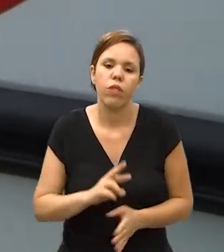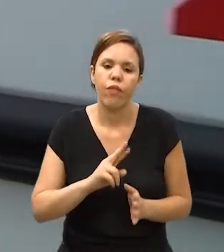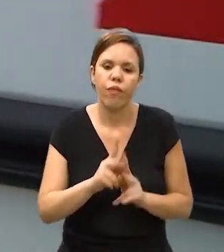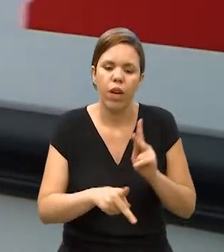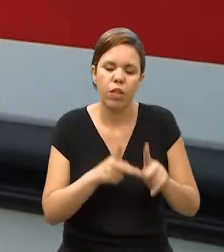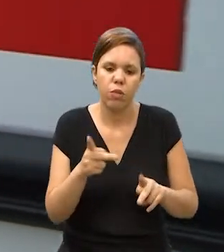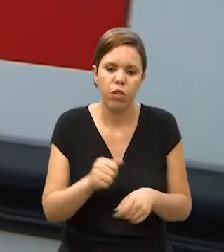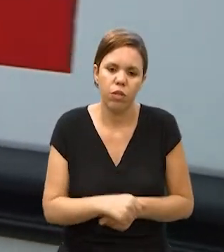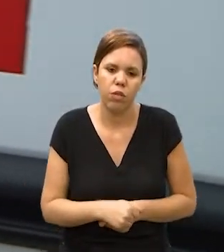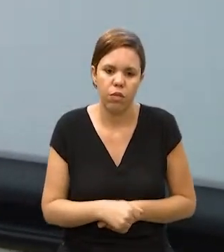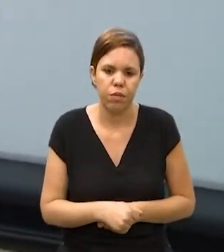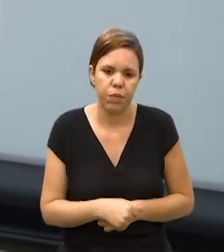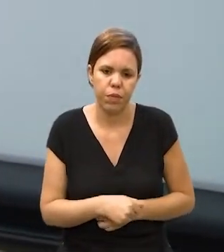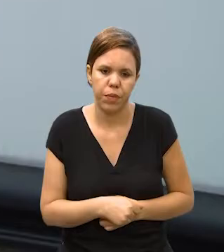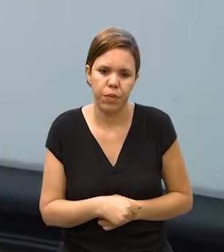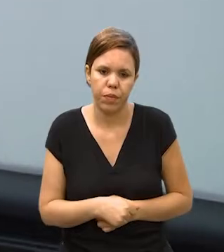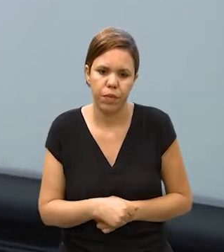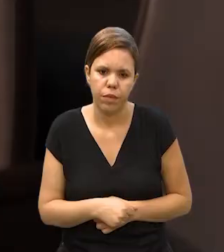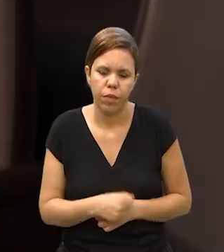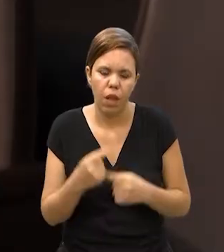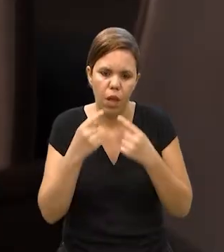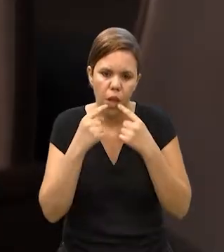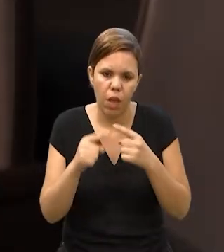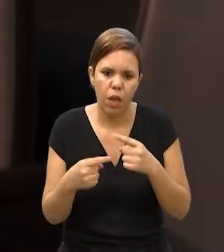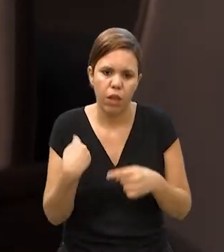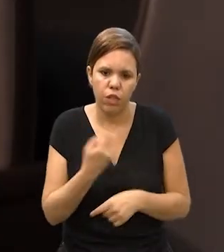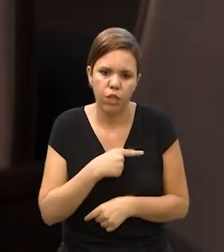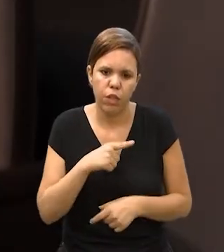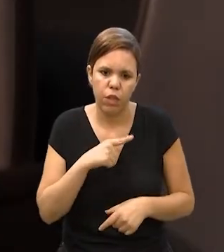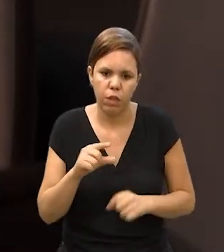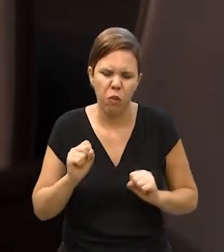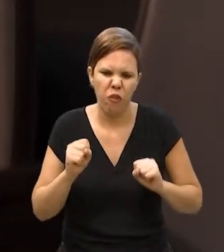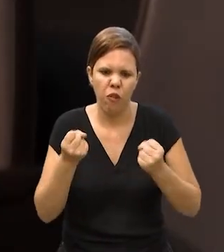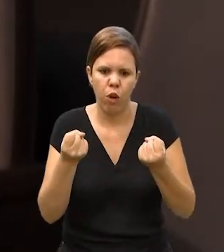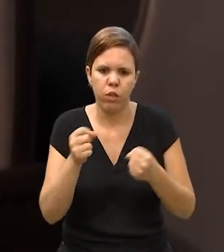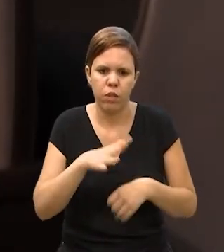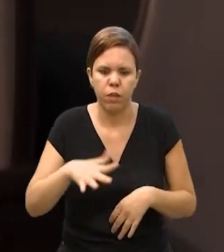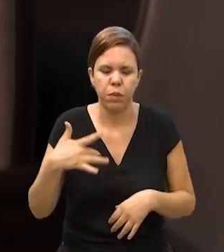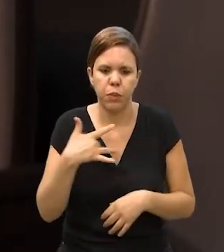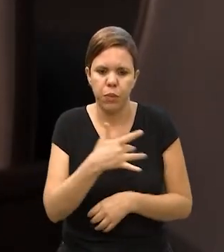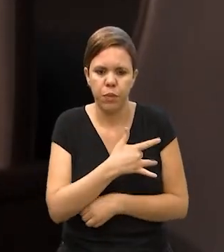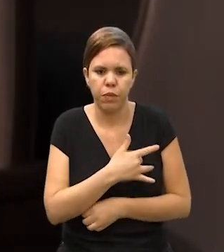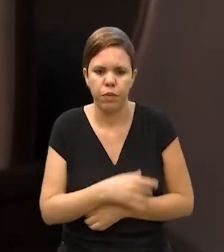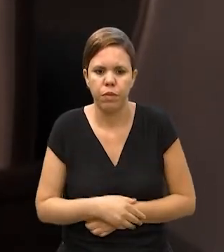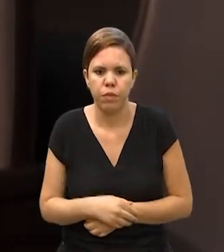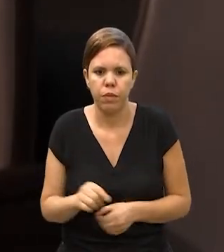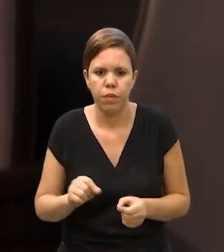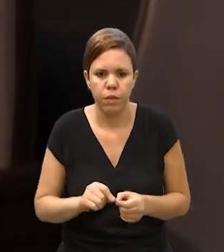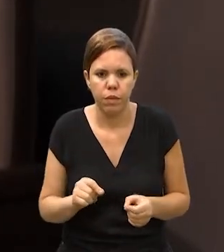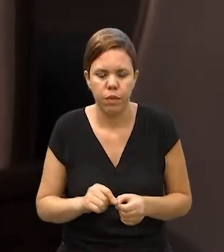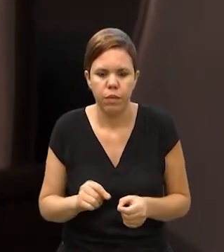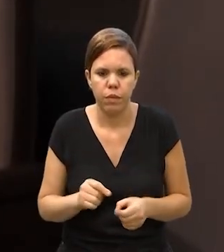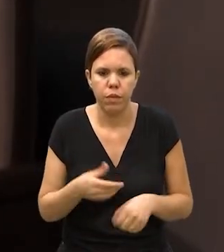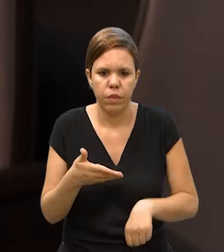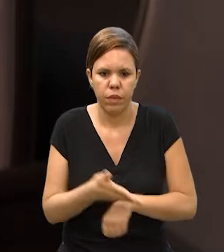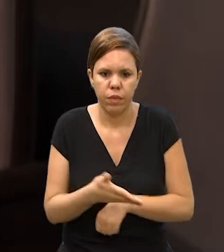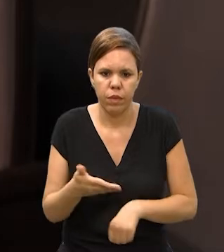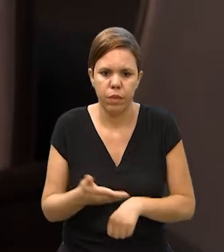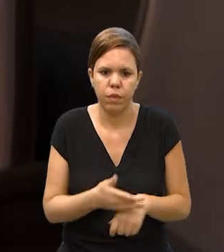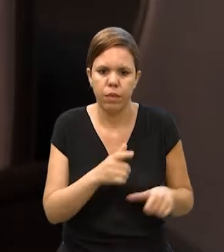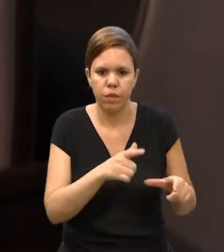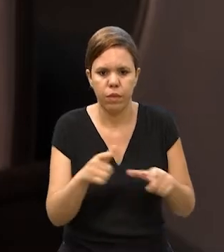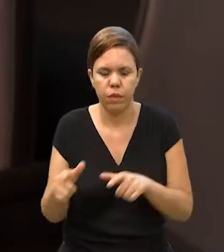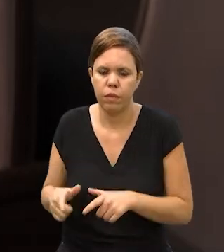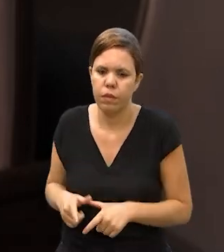várias pessoas reclamando, né, que a gente tem um trabalho bem forte na área da saúde, a gente faz visitas em postos,